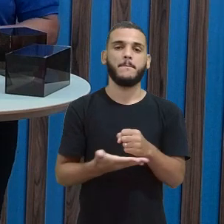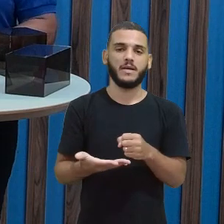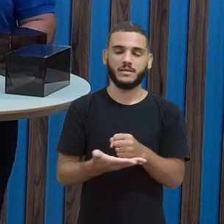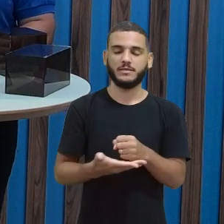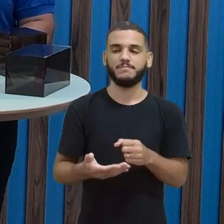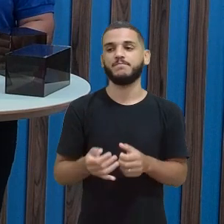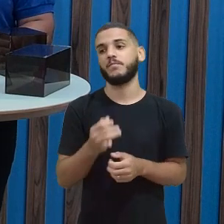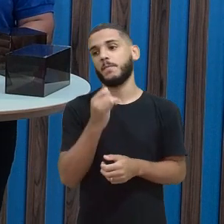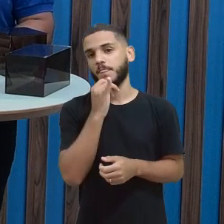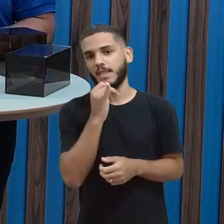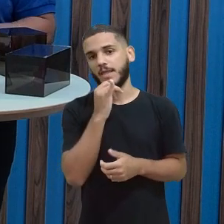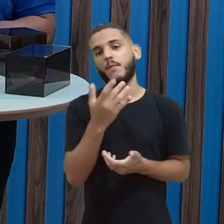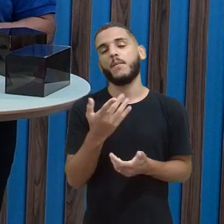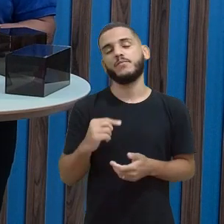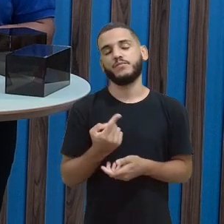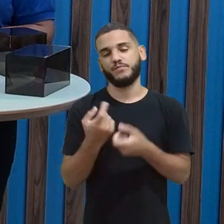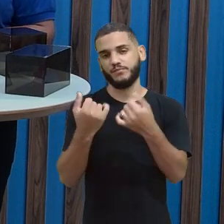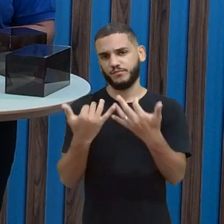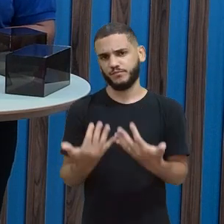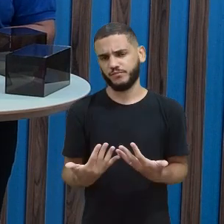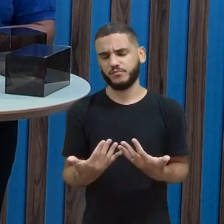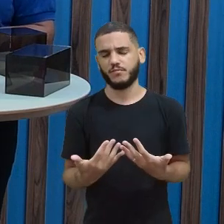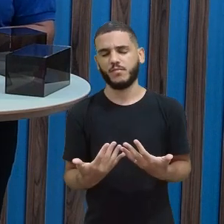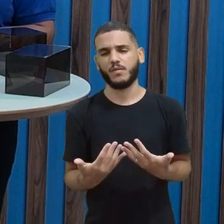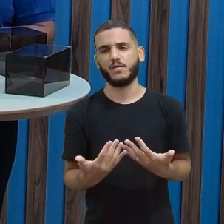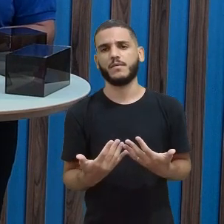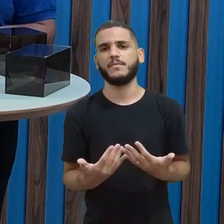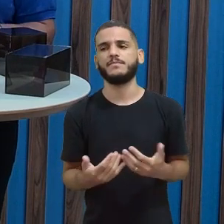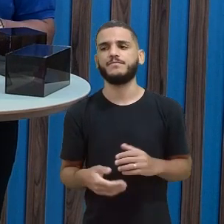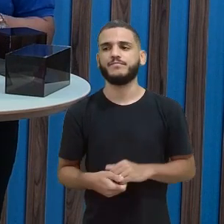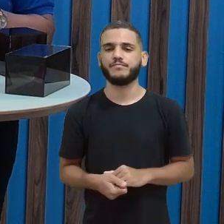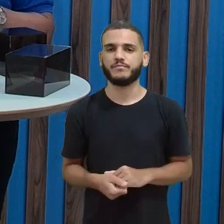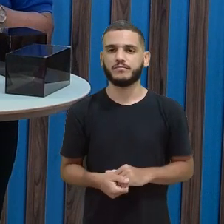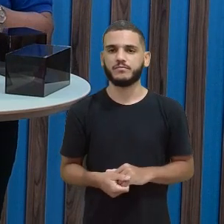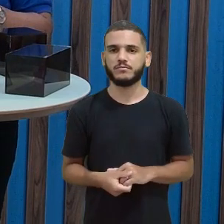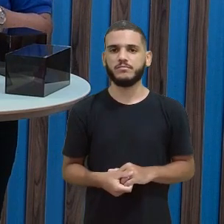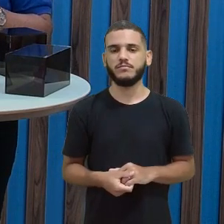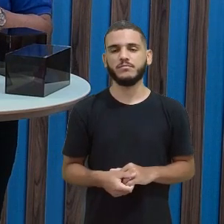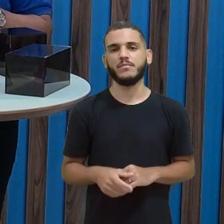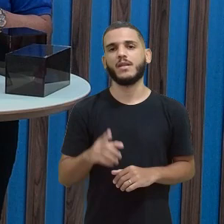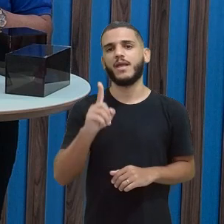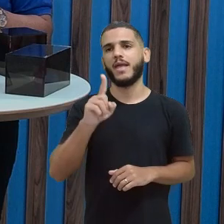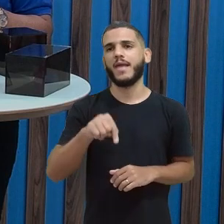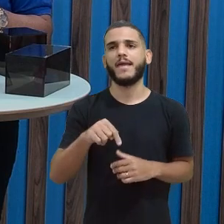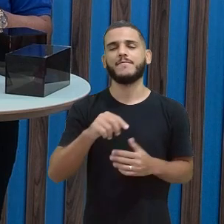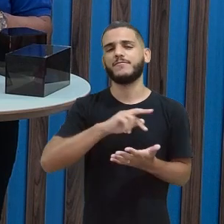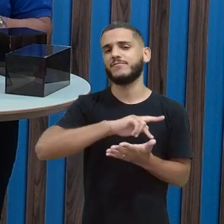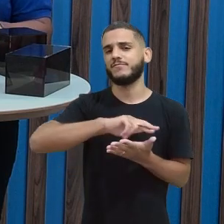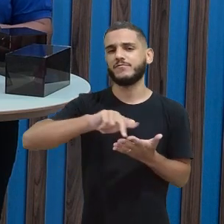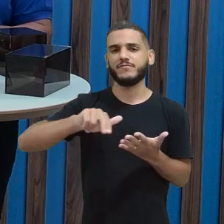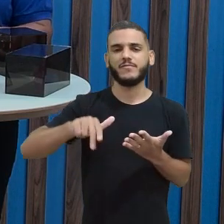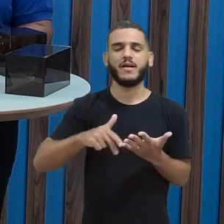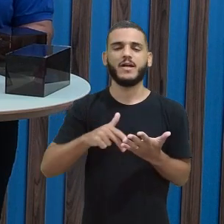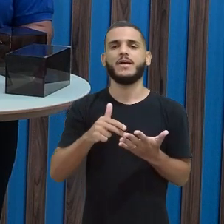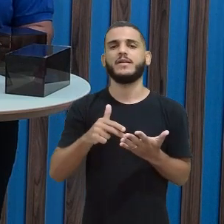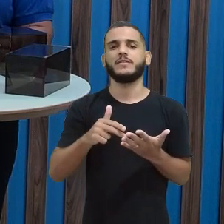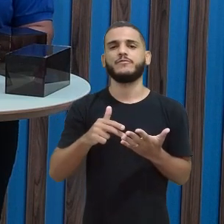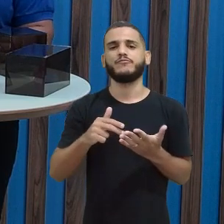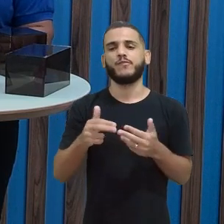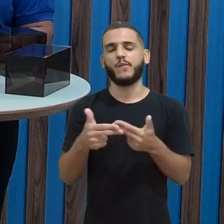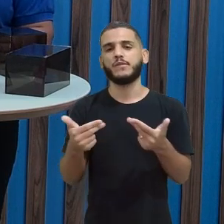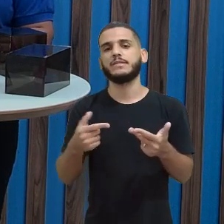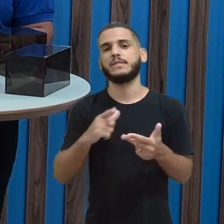E quando a gente fala em prisma, a gente fala em várias figuras que têm as